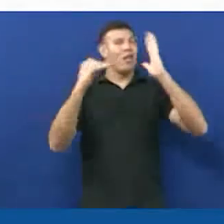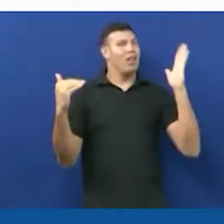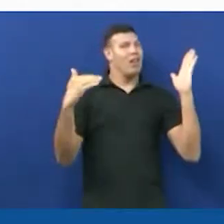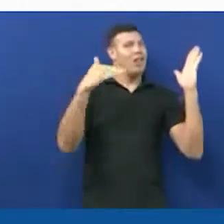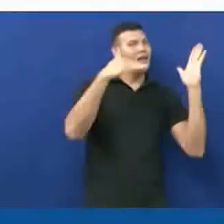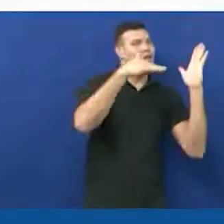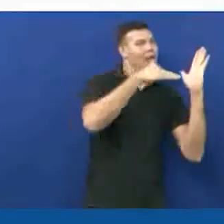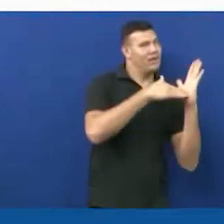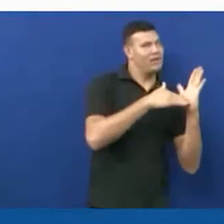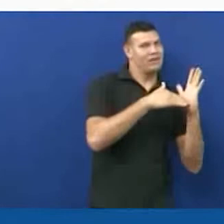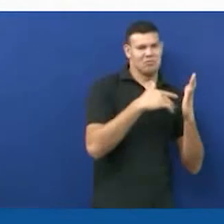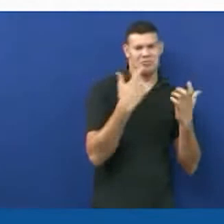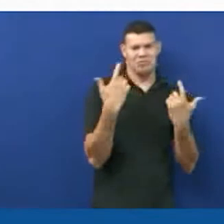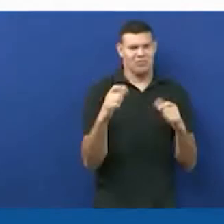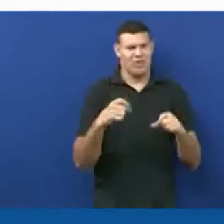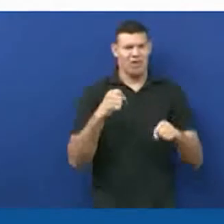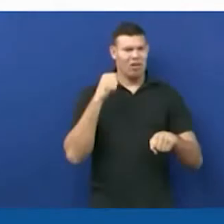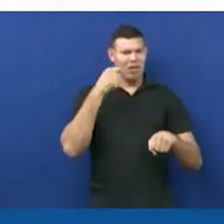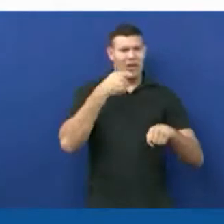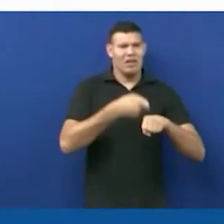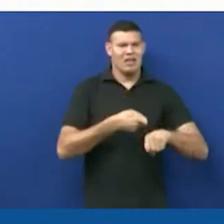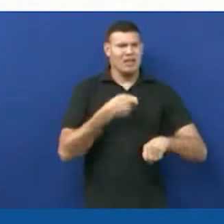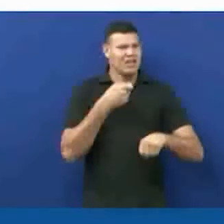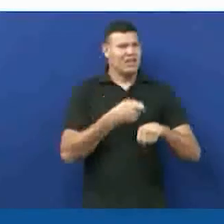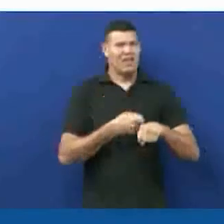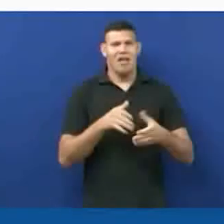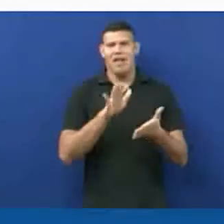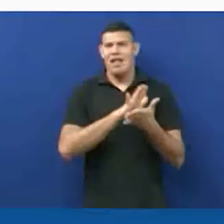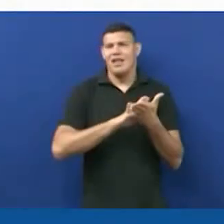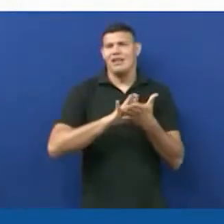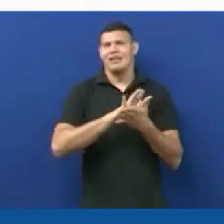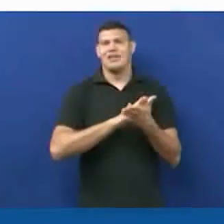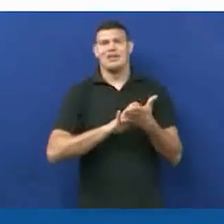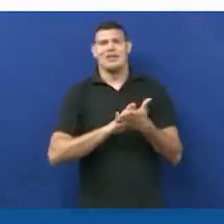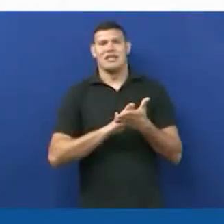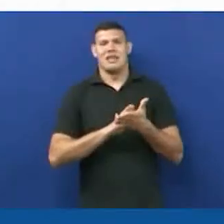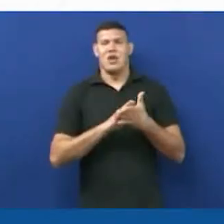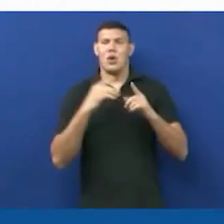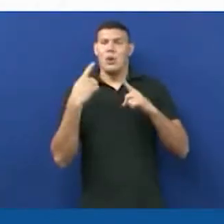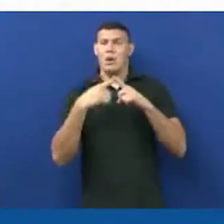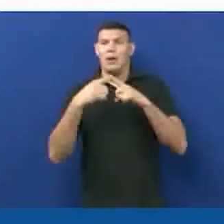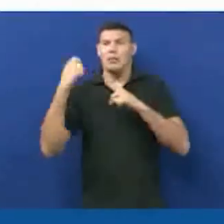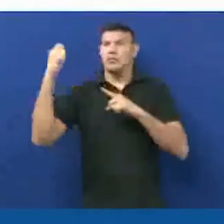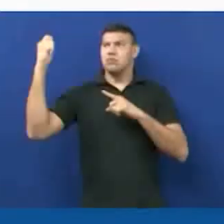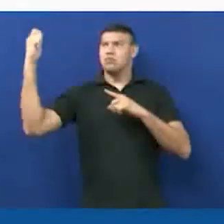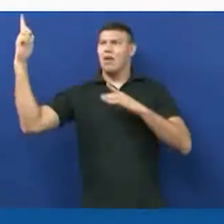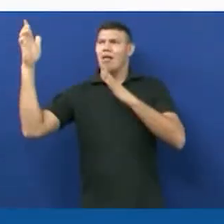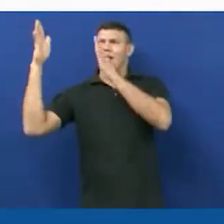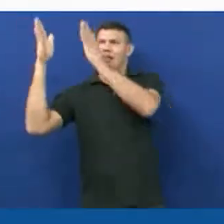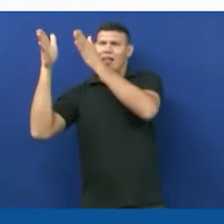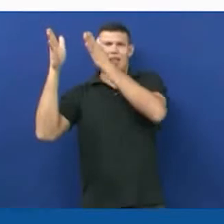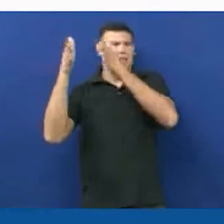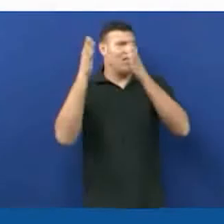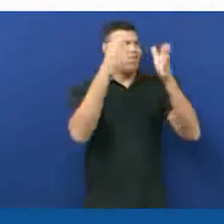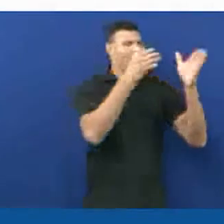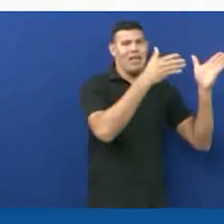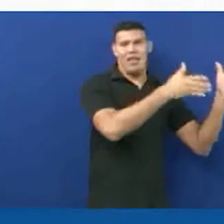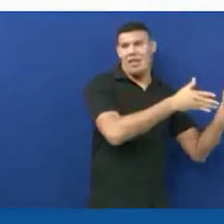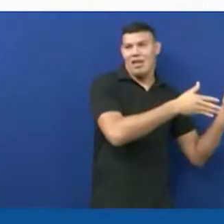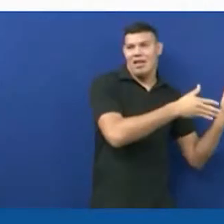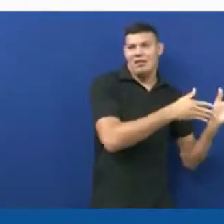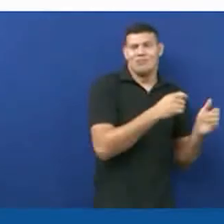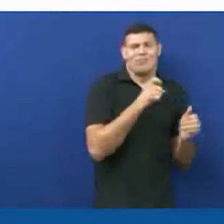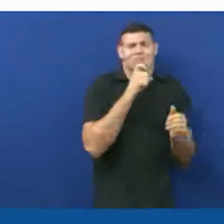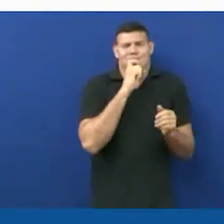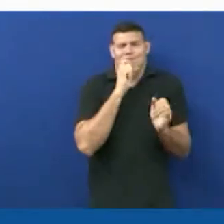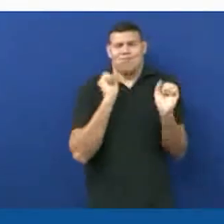eles não tem uma superfície sólida E por estarem mais distantes do sol são considerados os